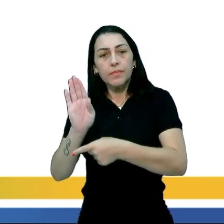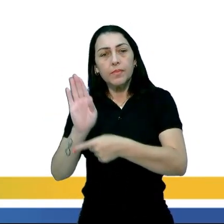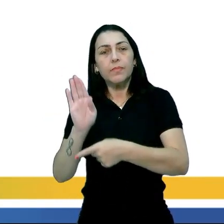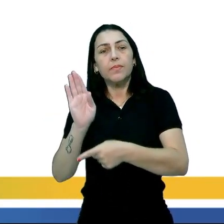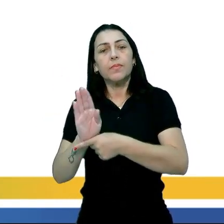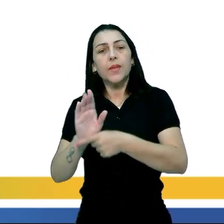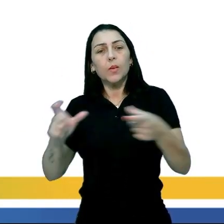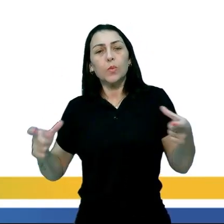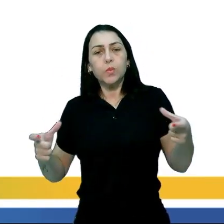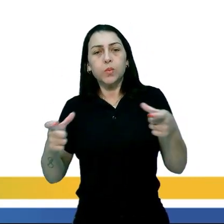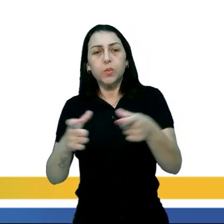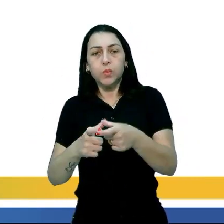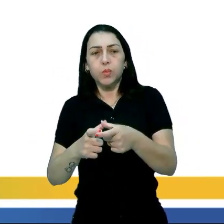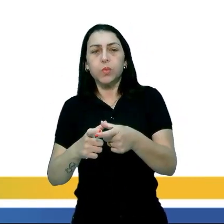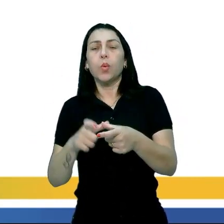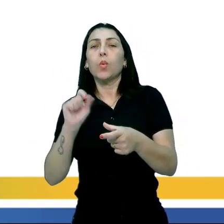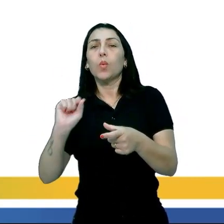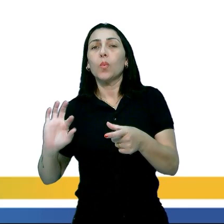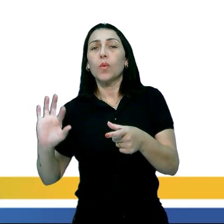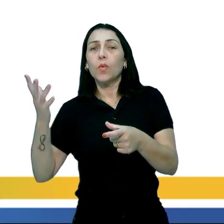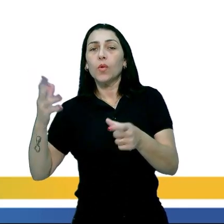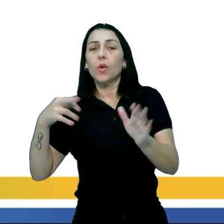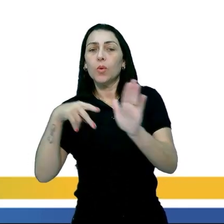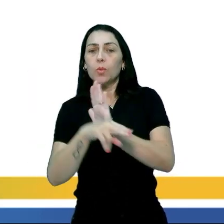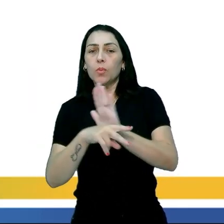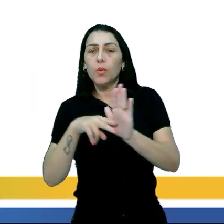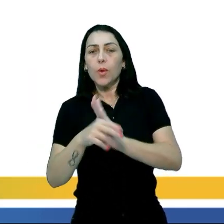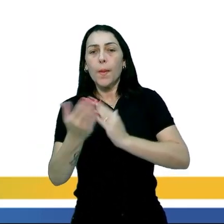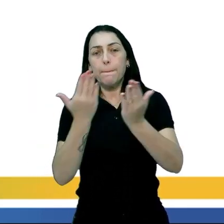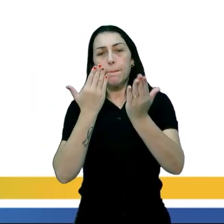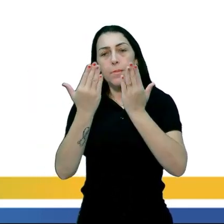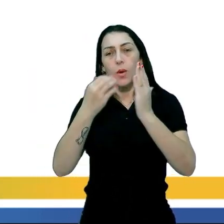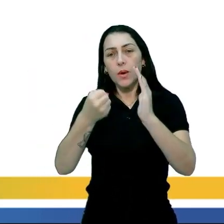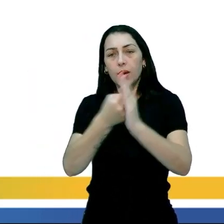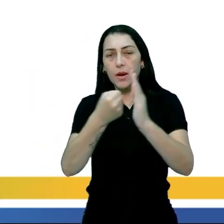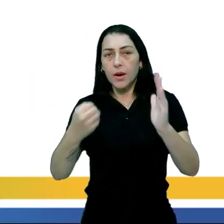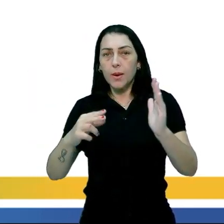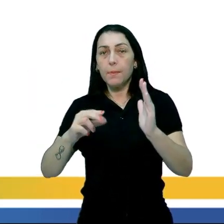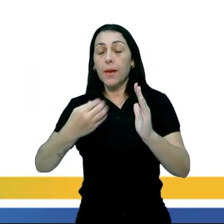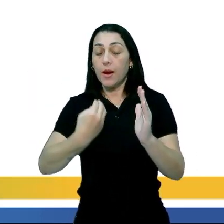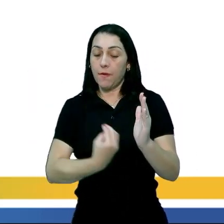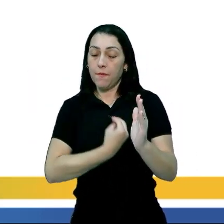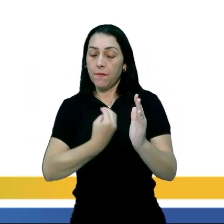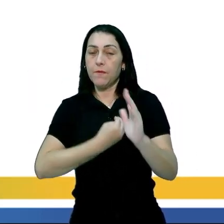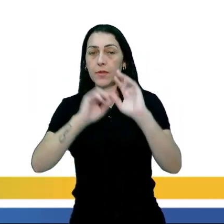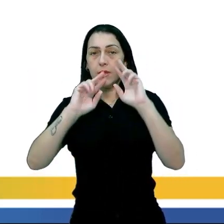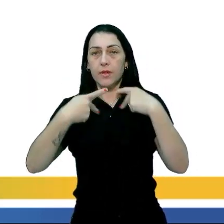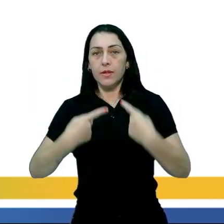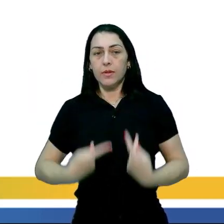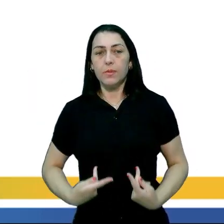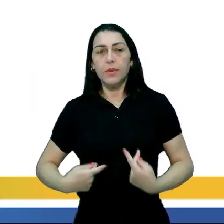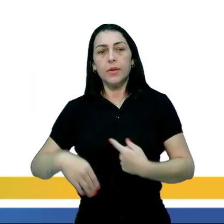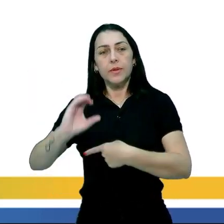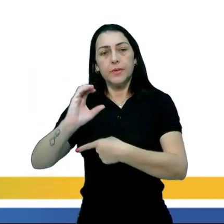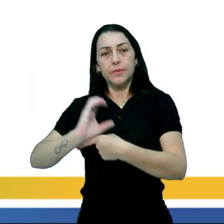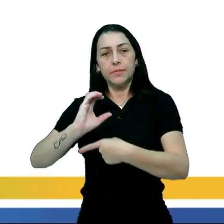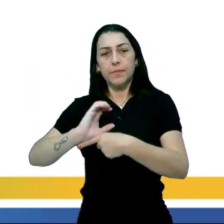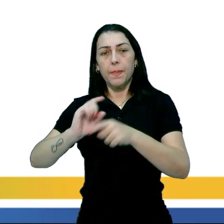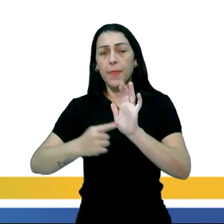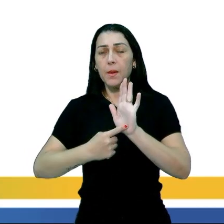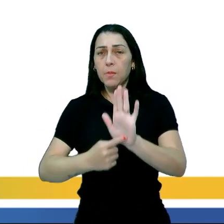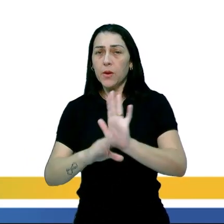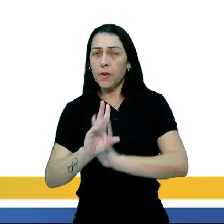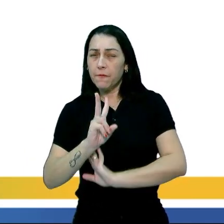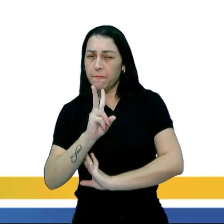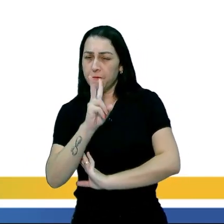é redutível a fatores biológicos e psicológicos caracterizadores da vida humana.